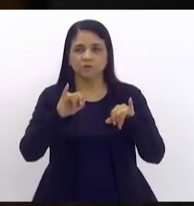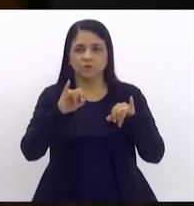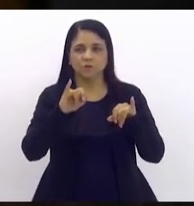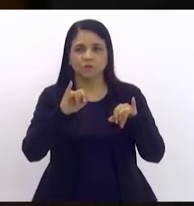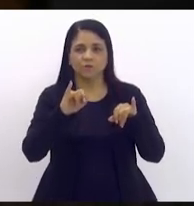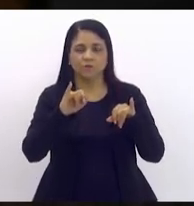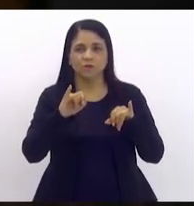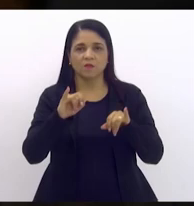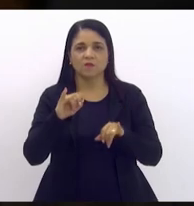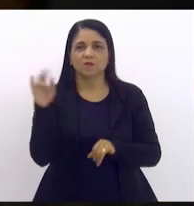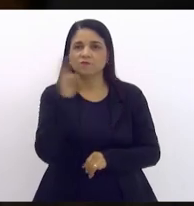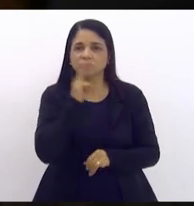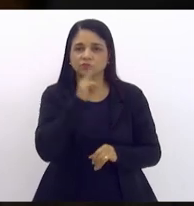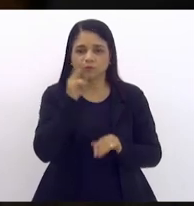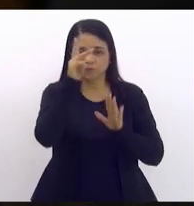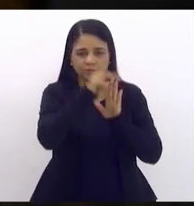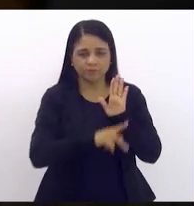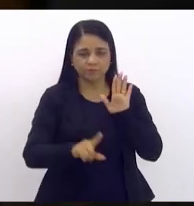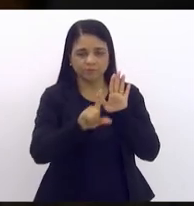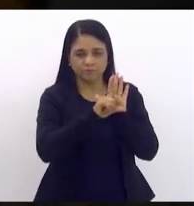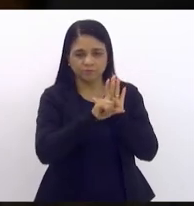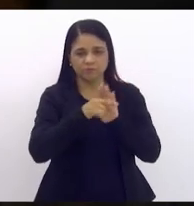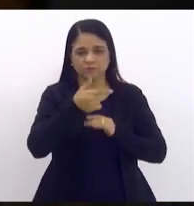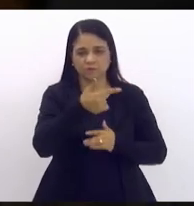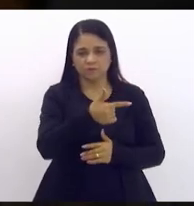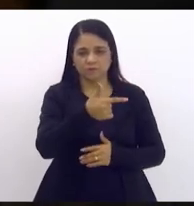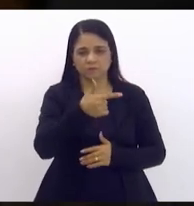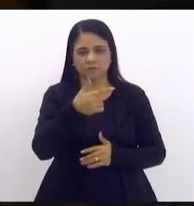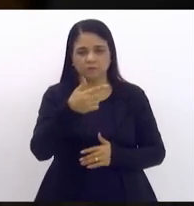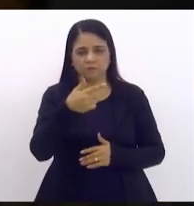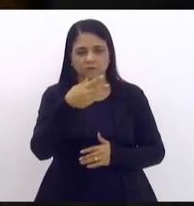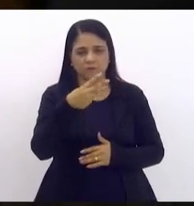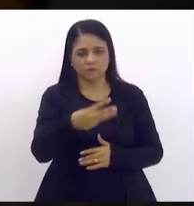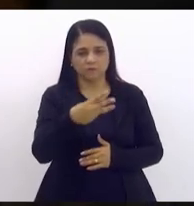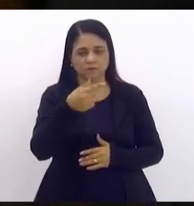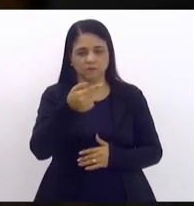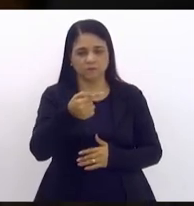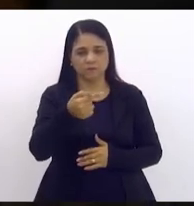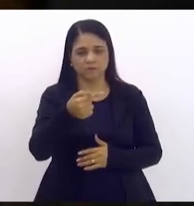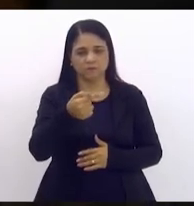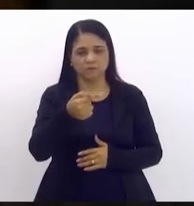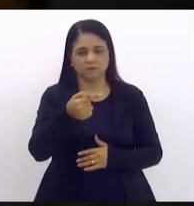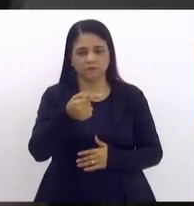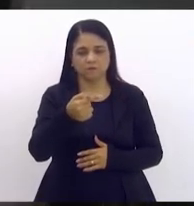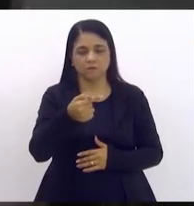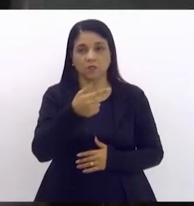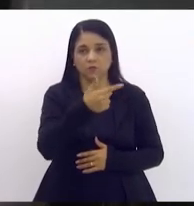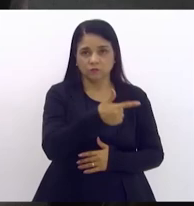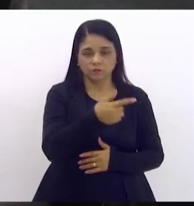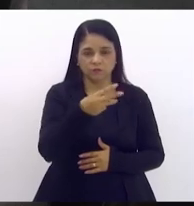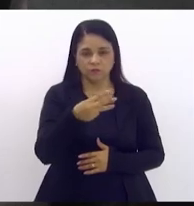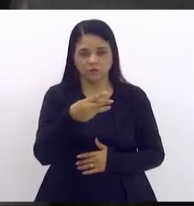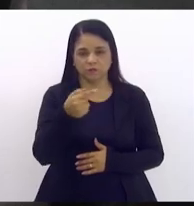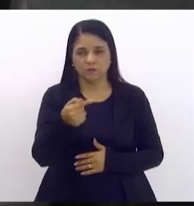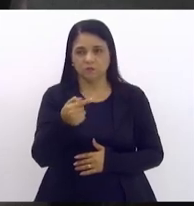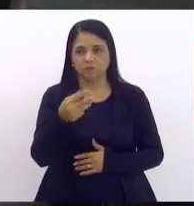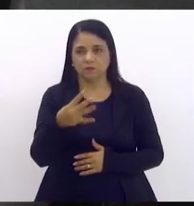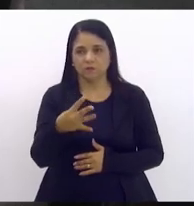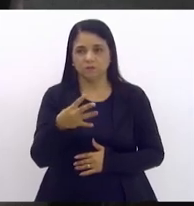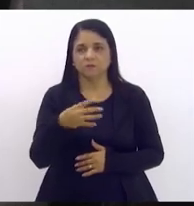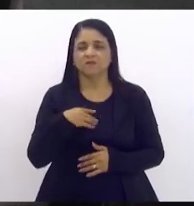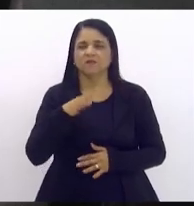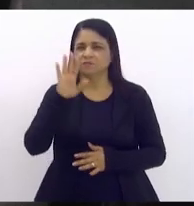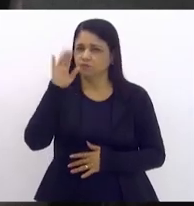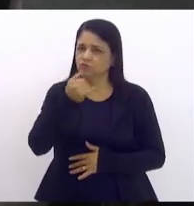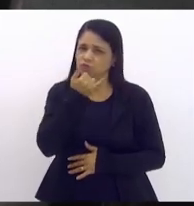Em regime de urgência, em discussão única, projeto de lei número 237. Desculpa, posso só fazer uma declaração de voto muito